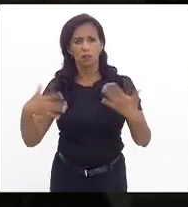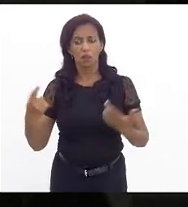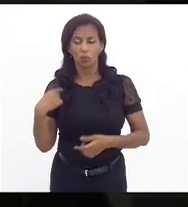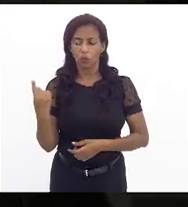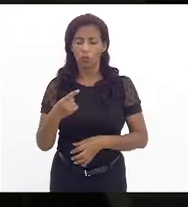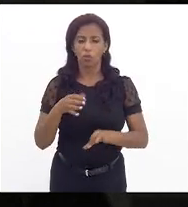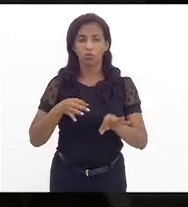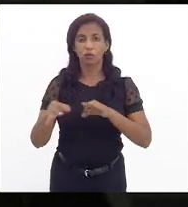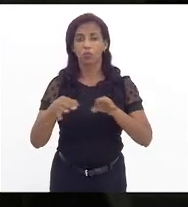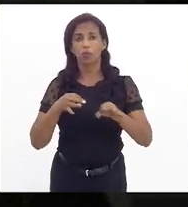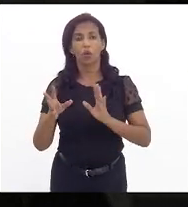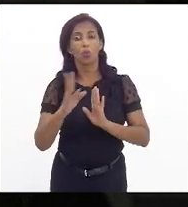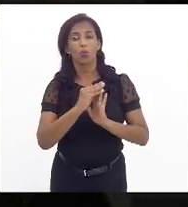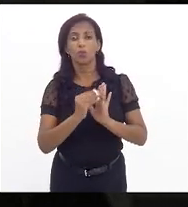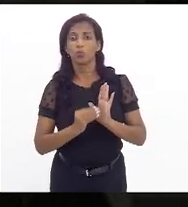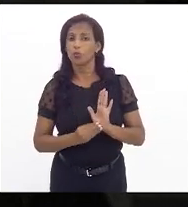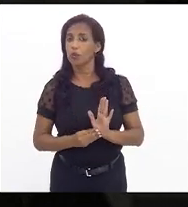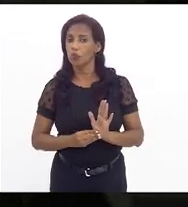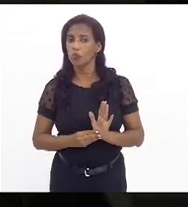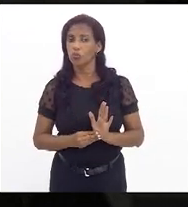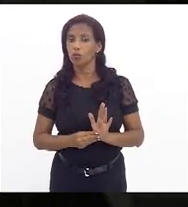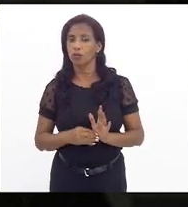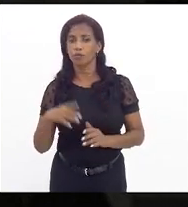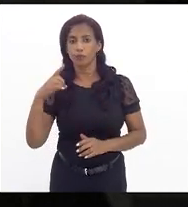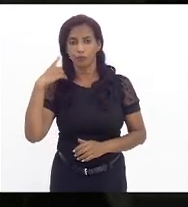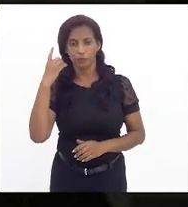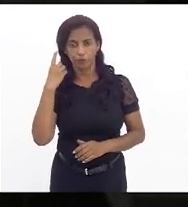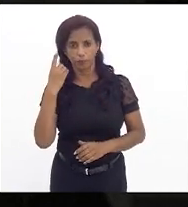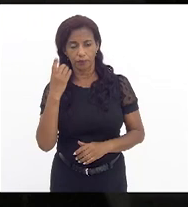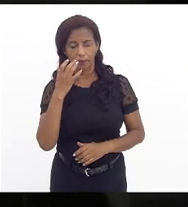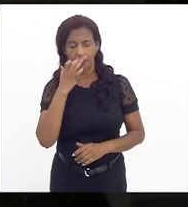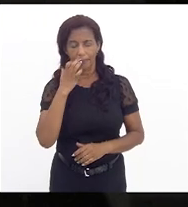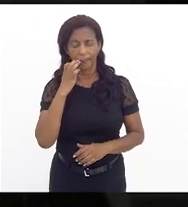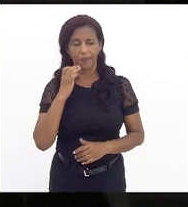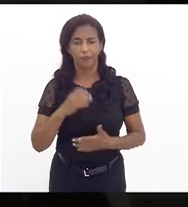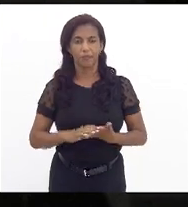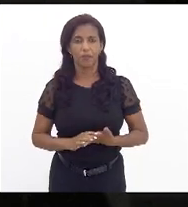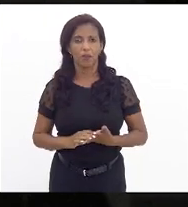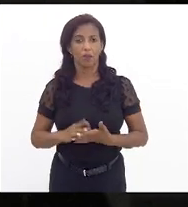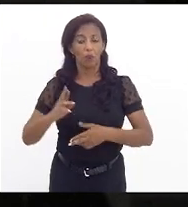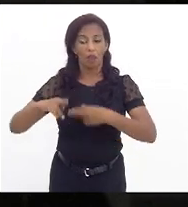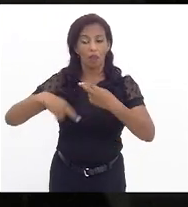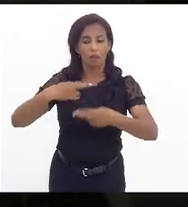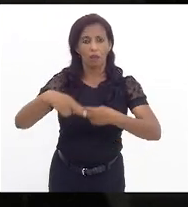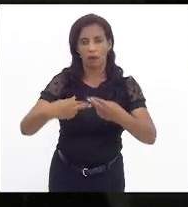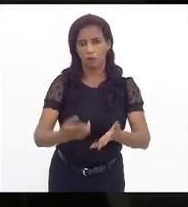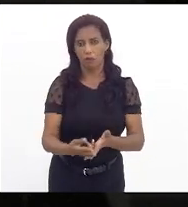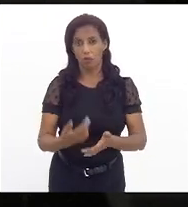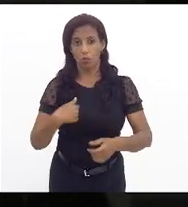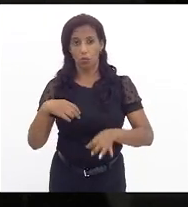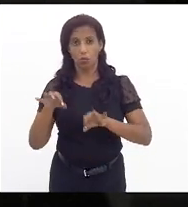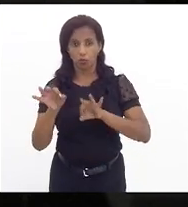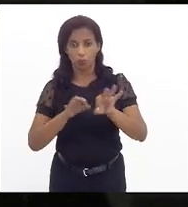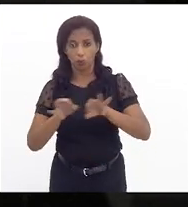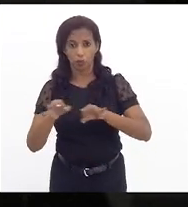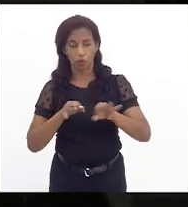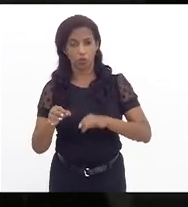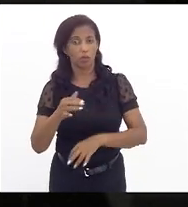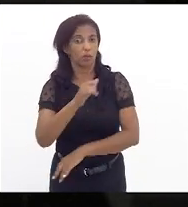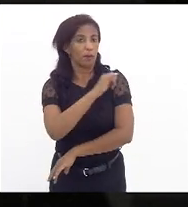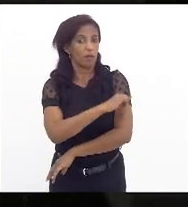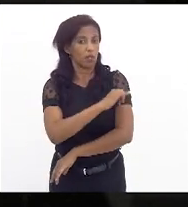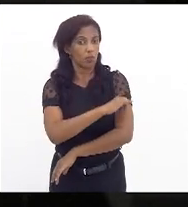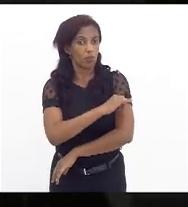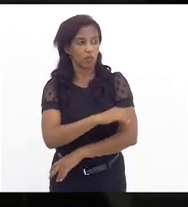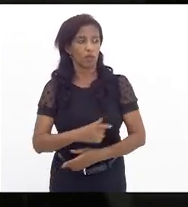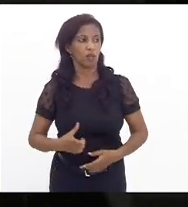projeto não é de conteúdo, deputado Sérgio Fernandes, né? Apontando um conteúdo para a reforma, não é isso. O nosso projeto é para que o Rio de